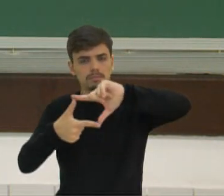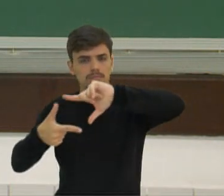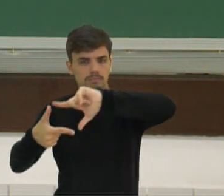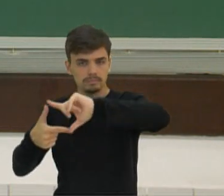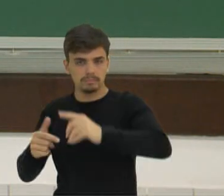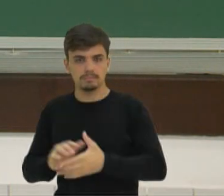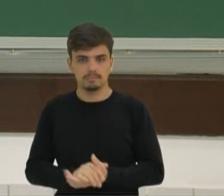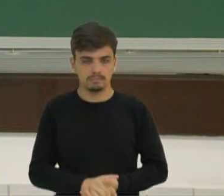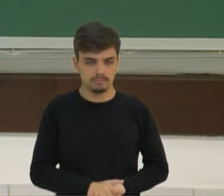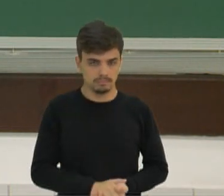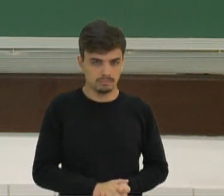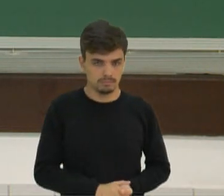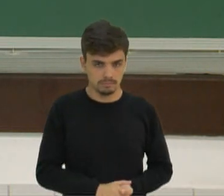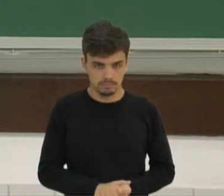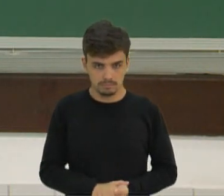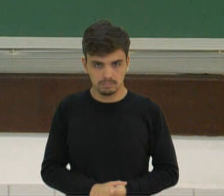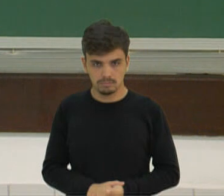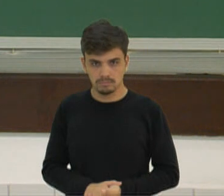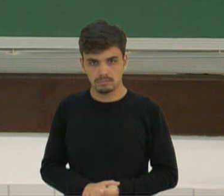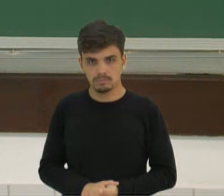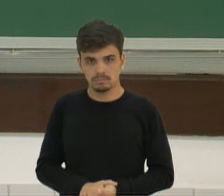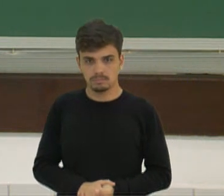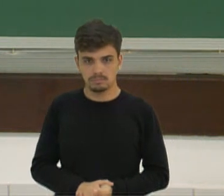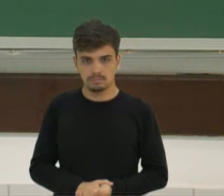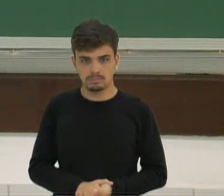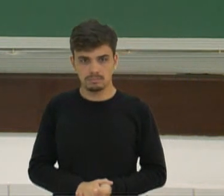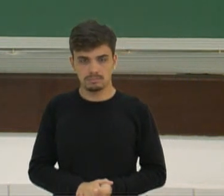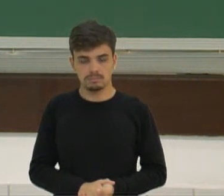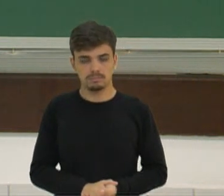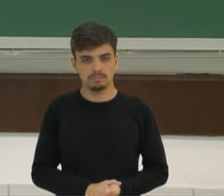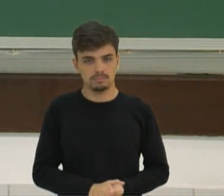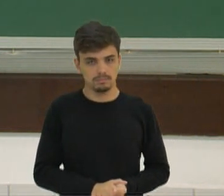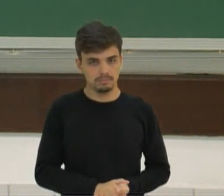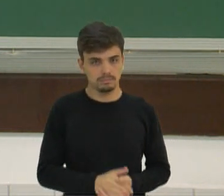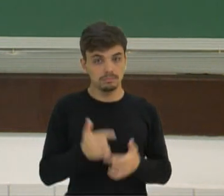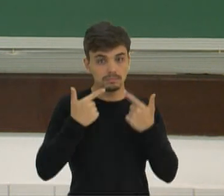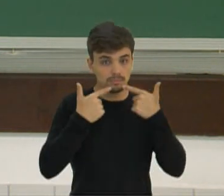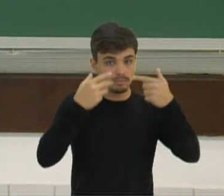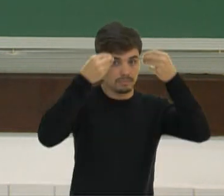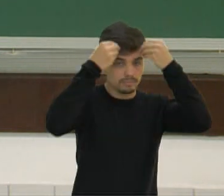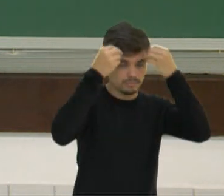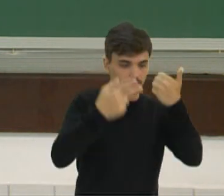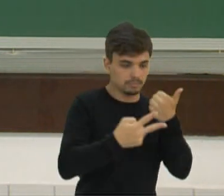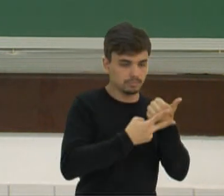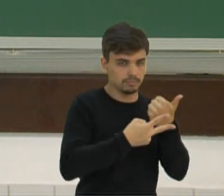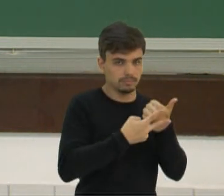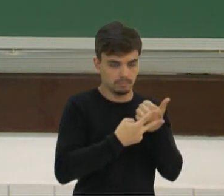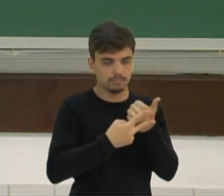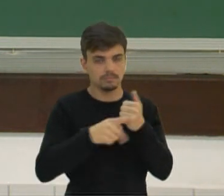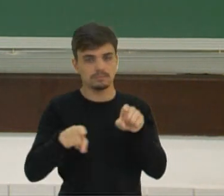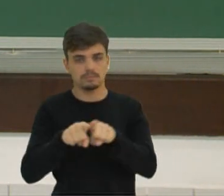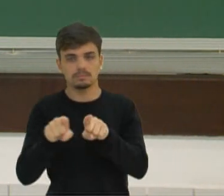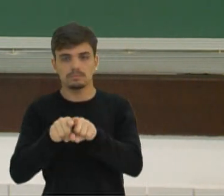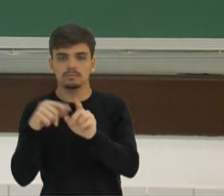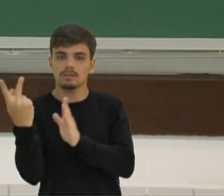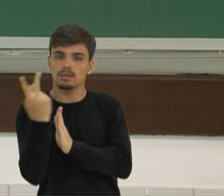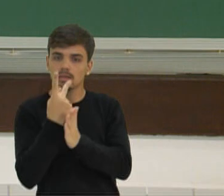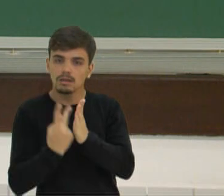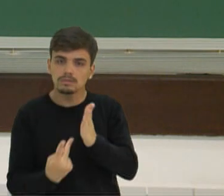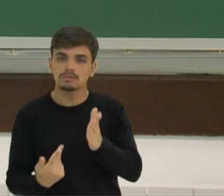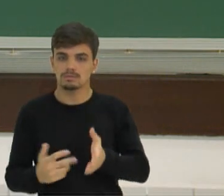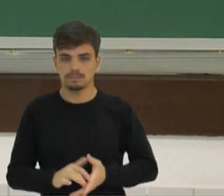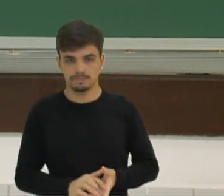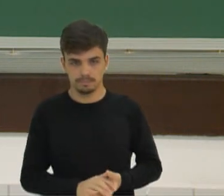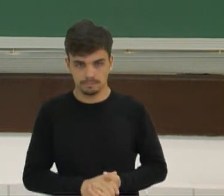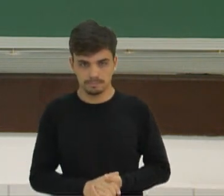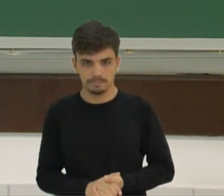quadrinhos. E em linguagem verbal e não verbal. A linguagem verbal e não verbal. Muito